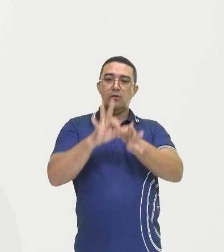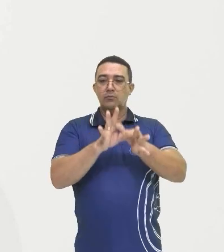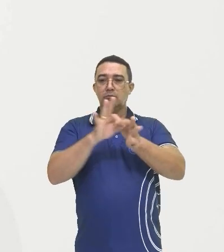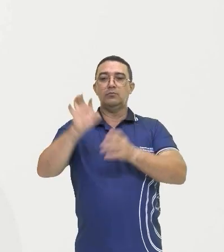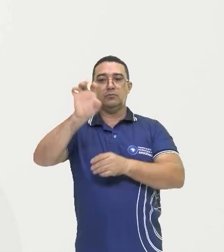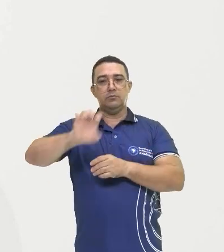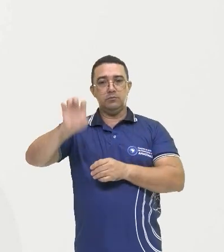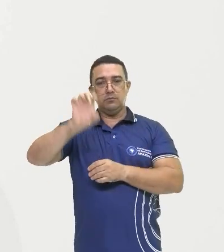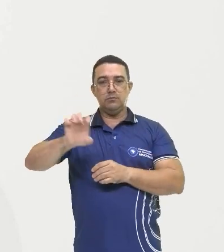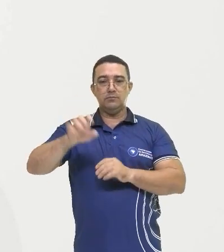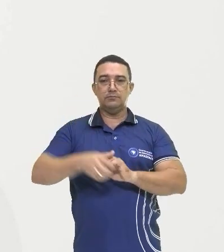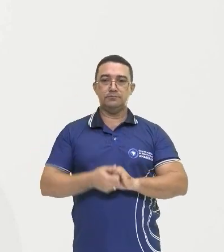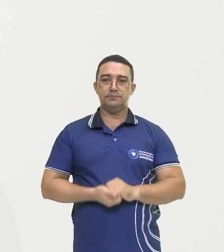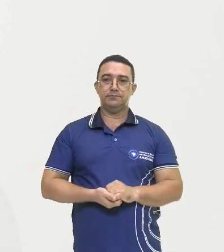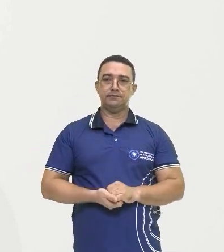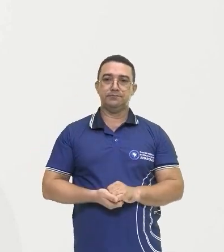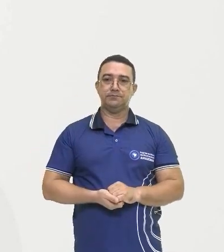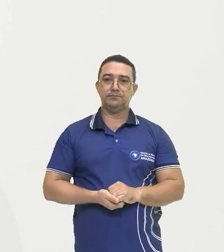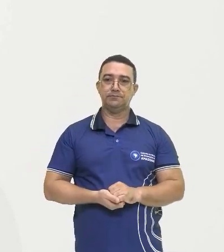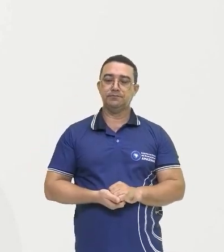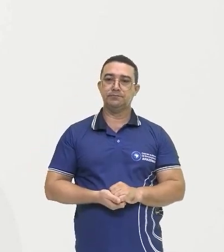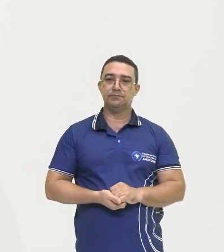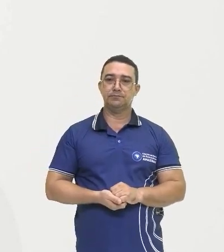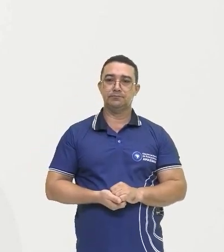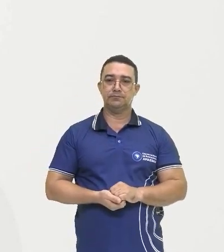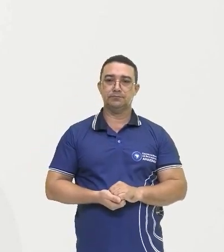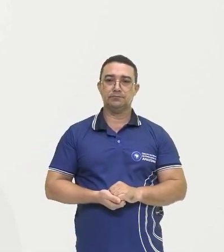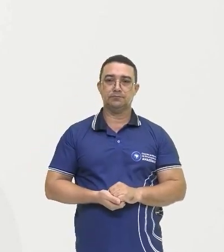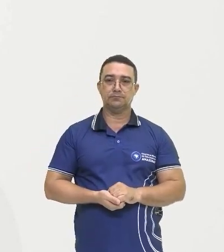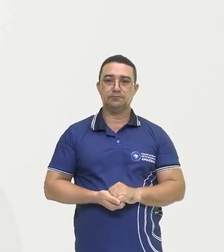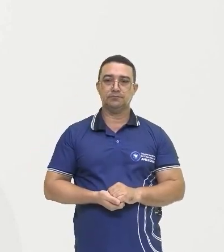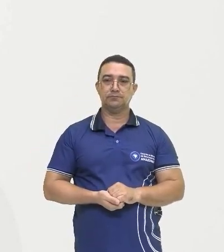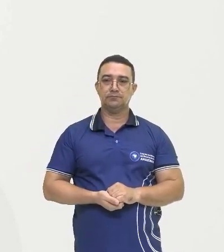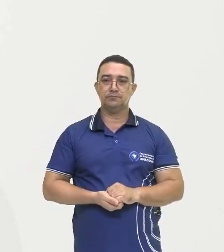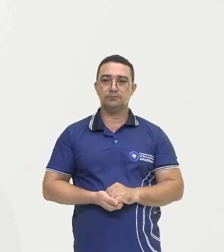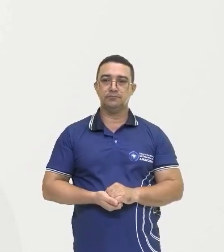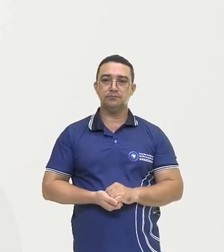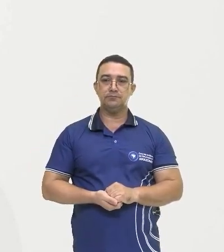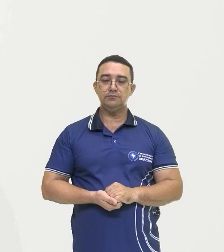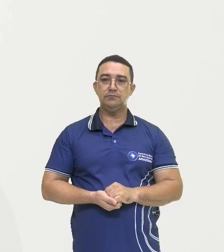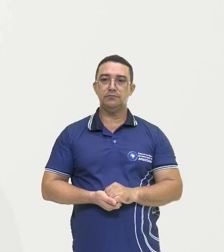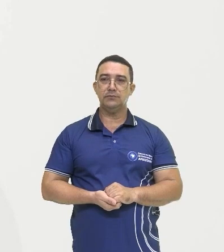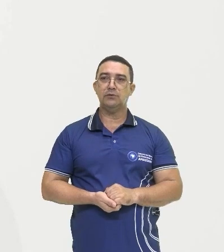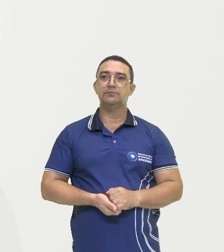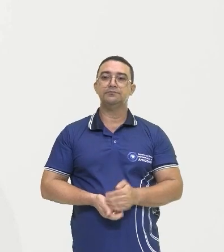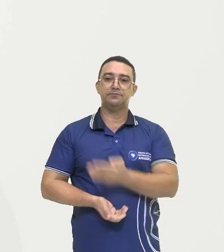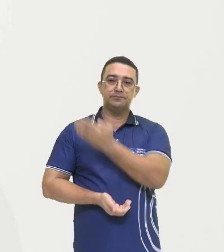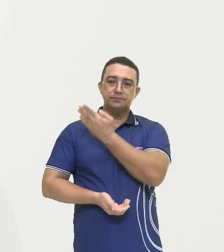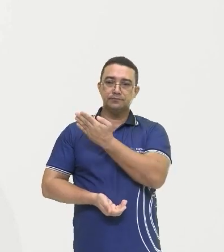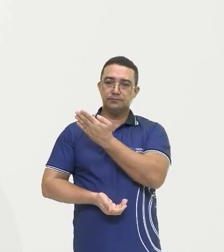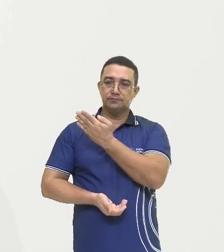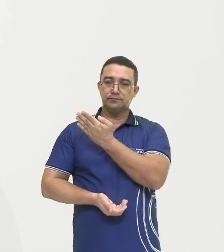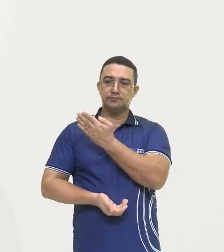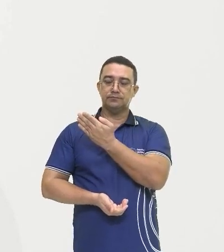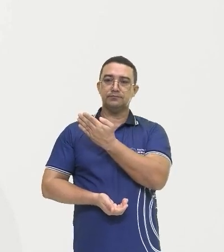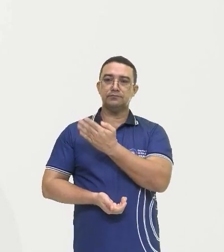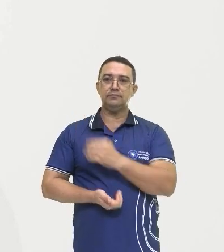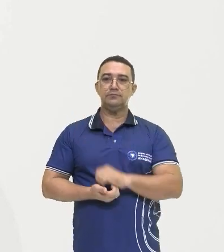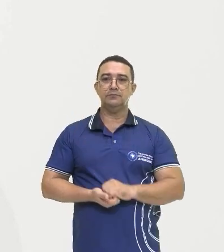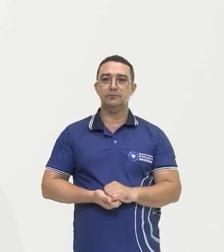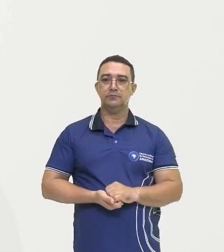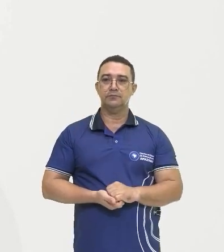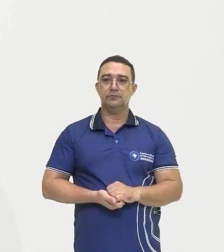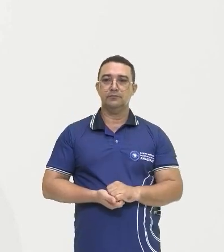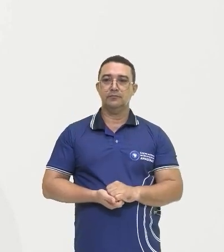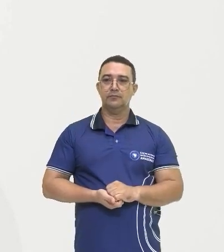tem em 57, já com o Benelux consolidado, a Europa dos 6, entra aqui, como eu já falei,